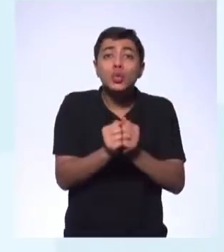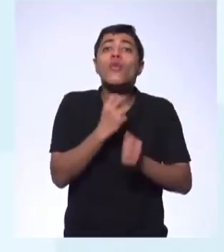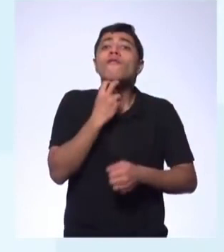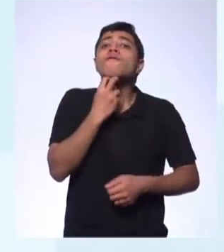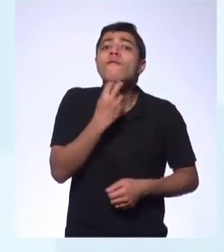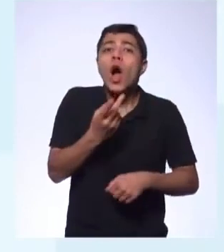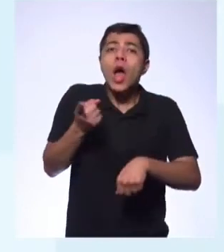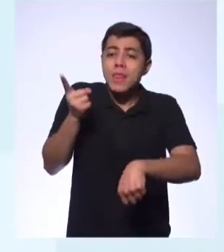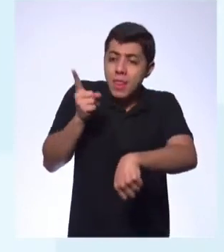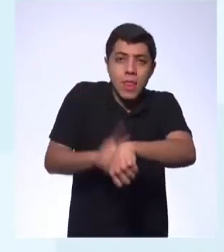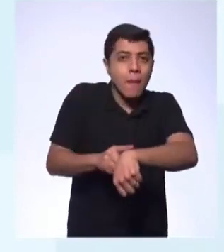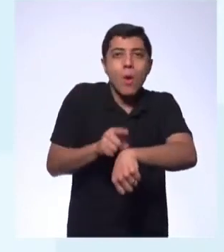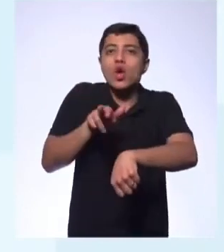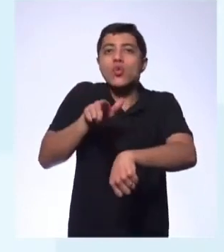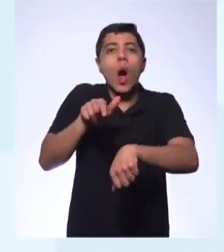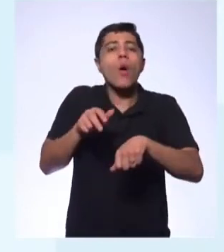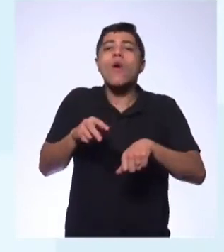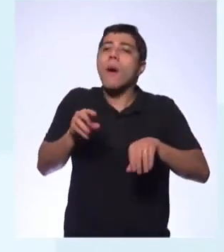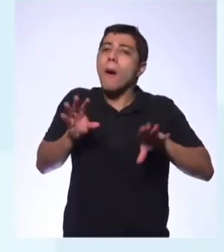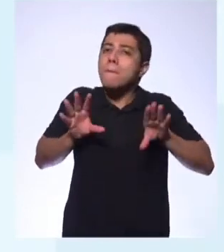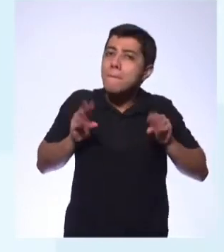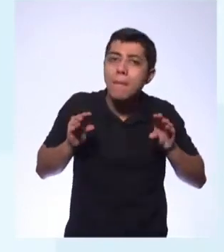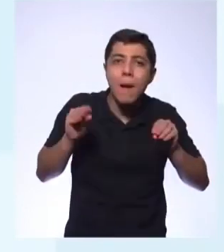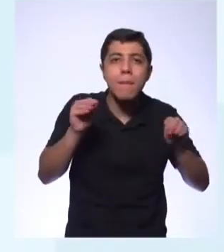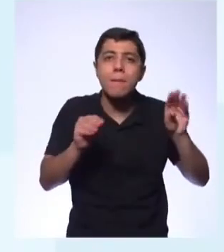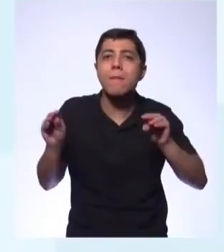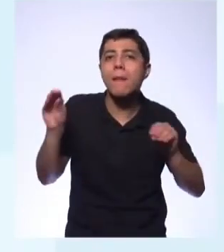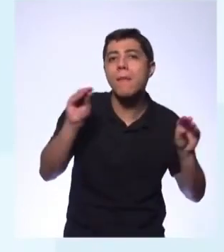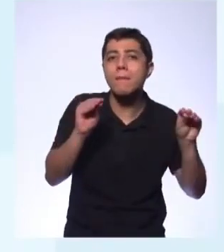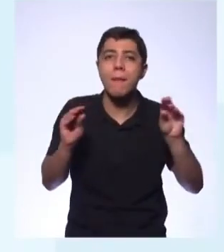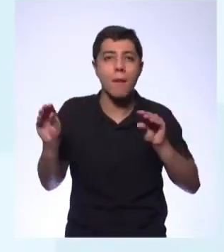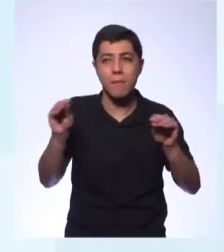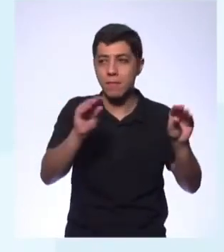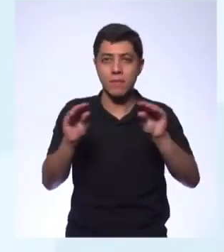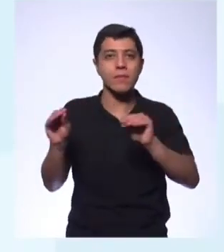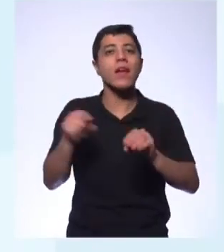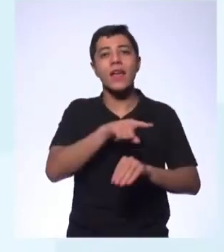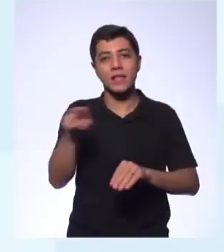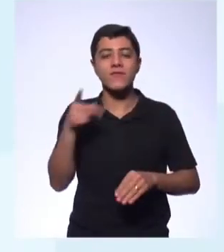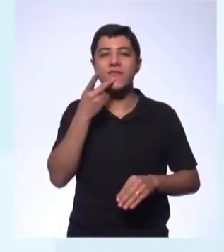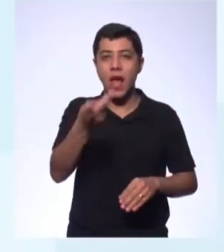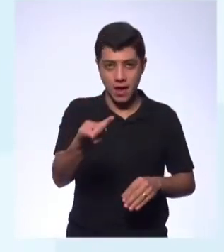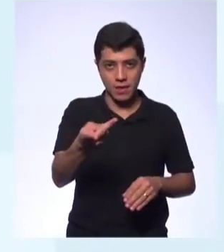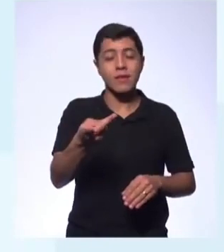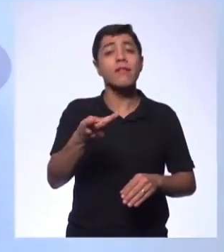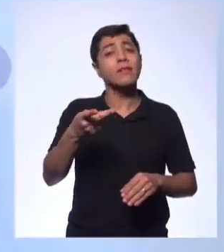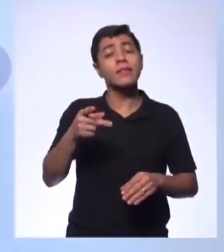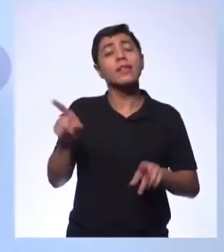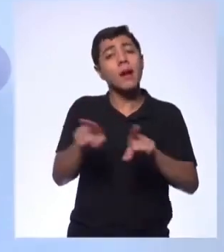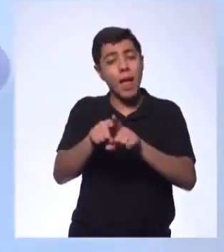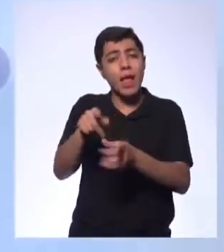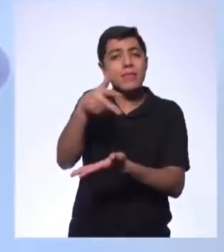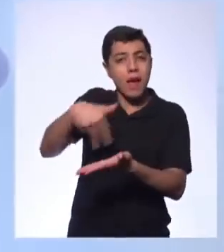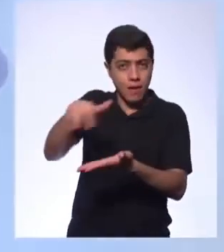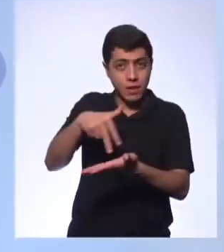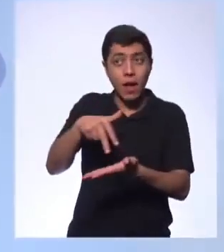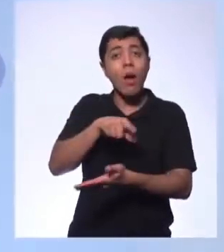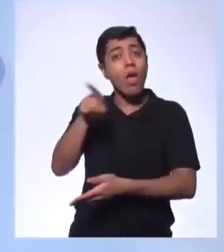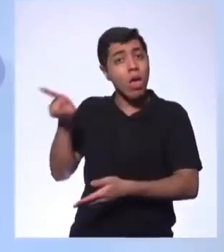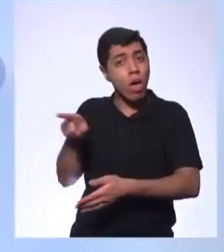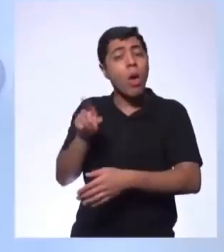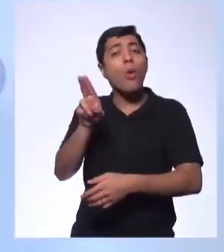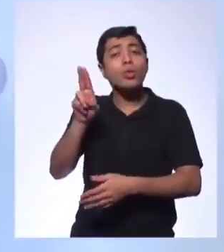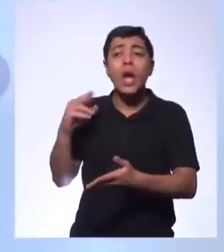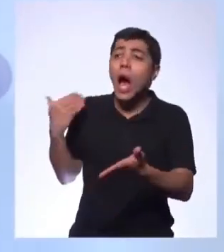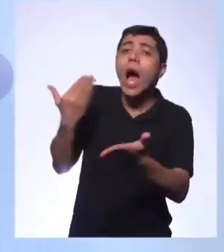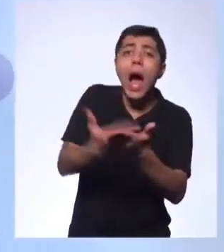usavam máscaras. Esse recurso, que envolve a prática da oralidade, é utilizado até os dias de hoje. Gente, o coro é